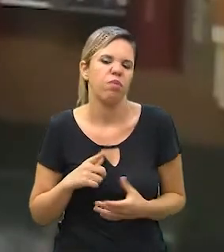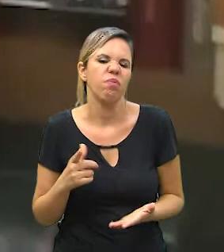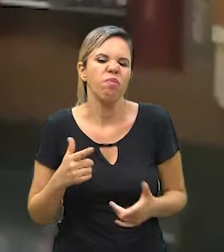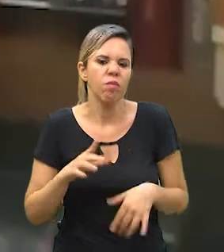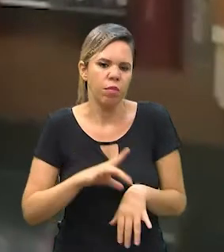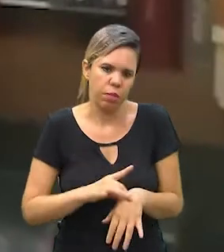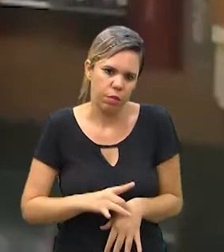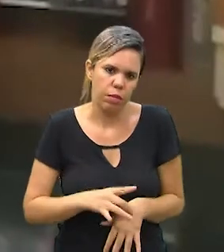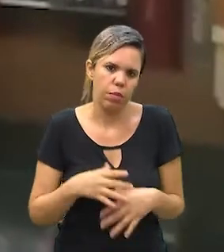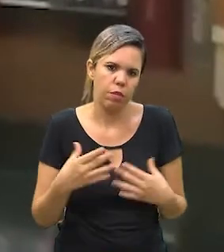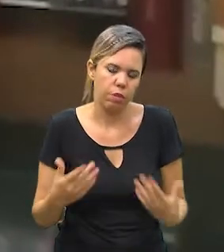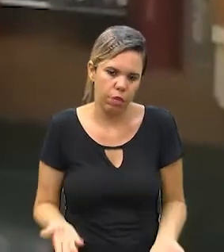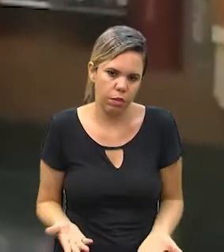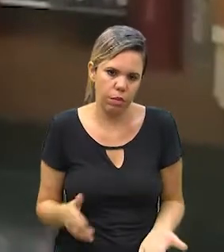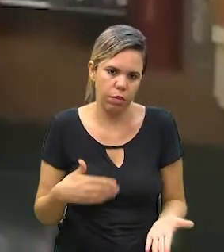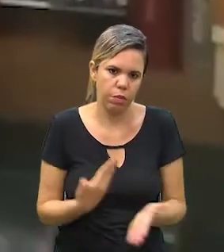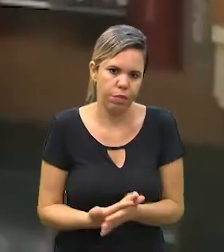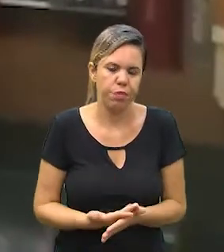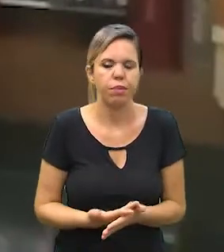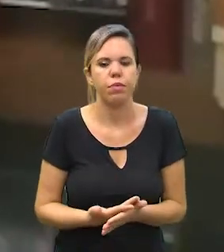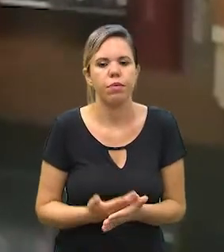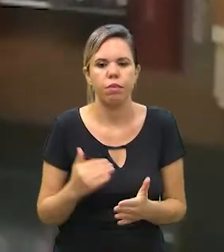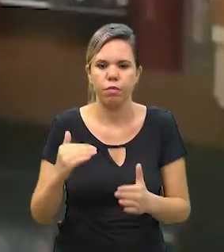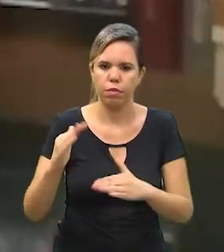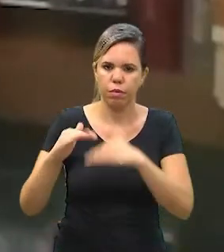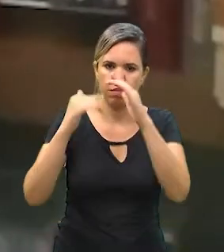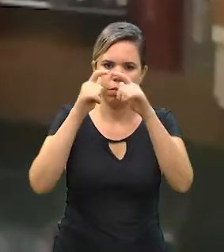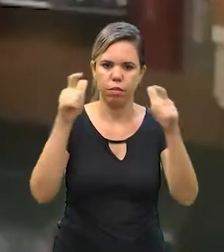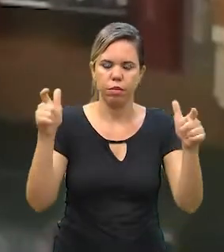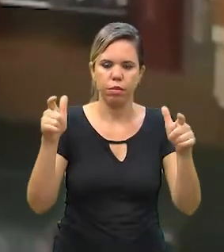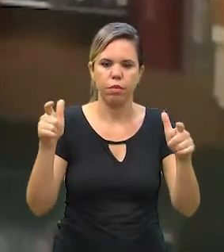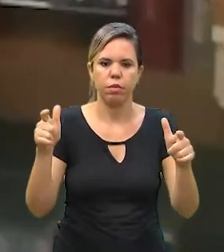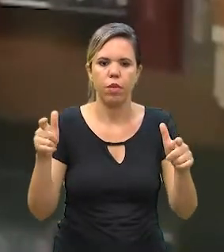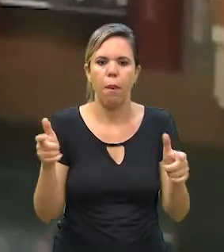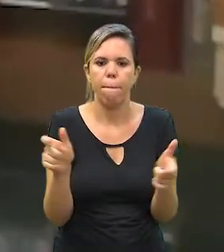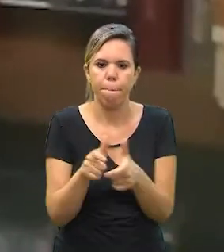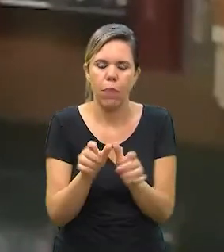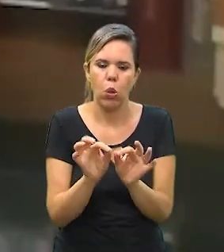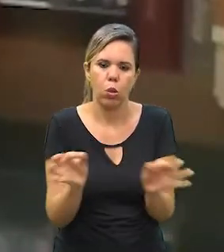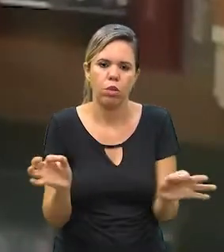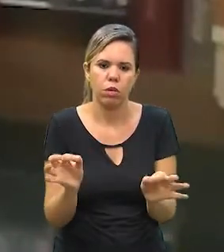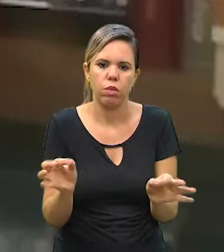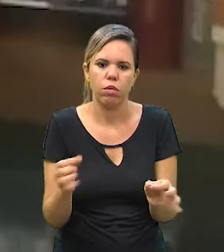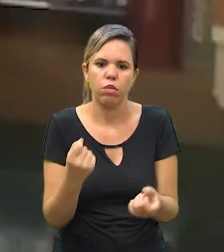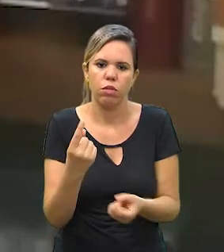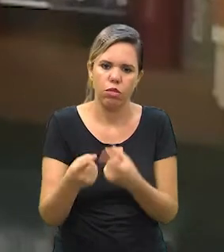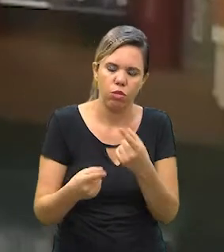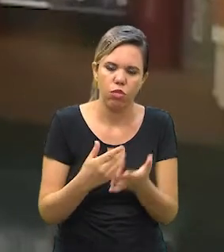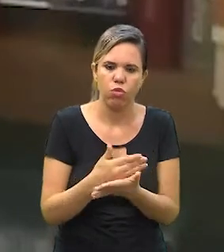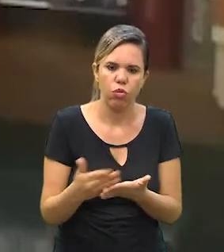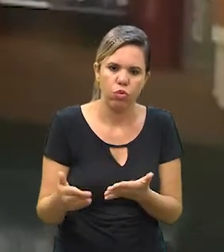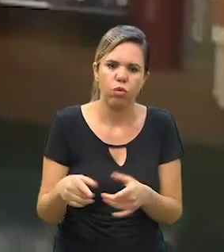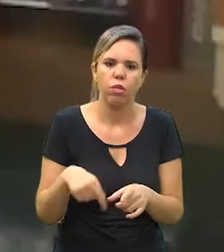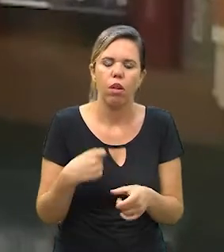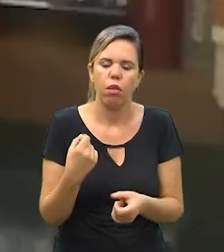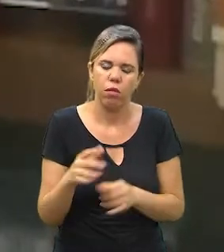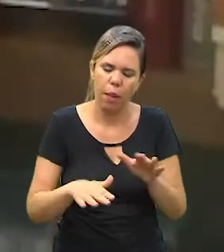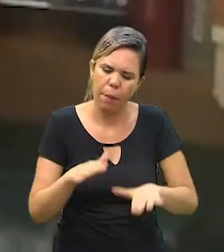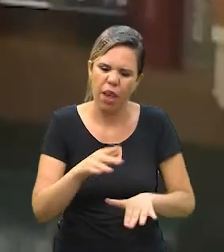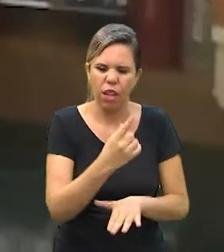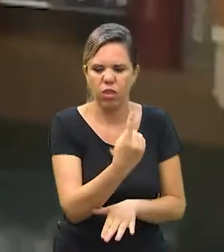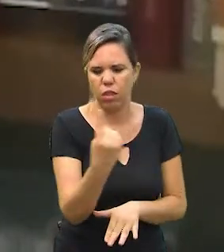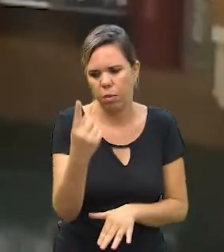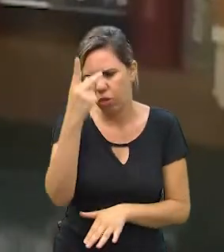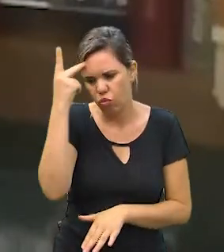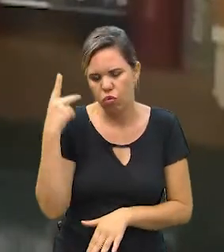endometriose até bastante avançados, com poucos sintomas, e casos iniciais, às vezes, com muitos sintomas. É muito pessoal,